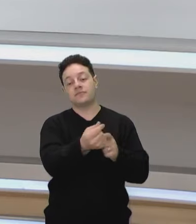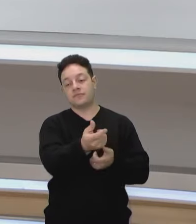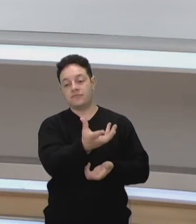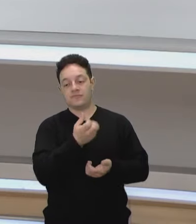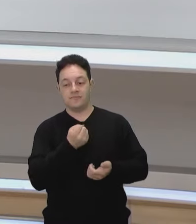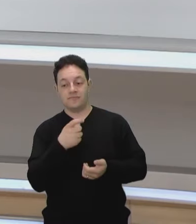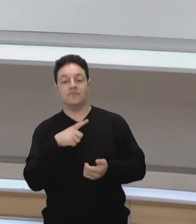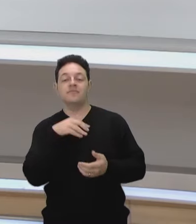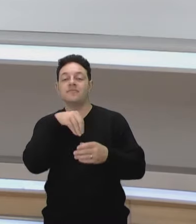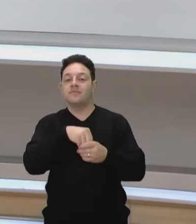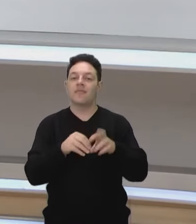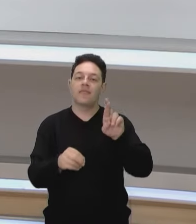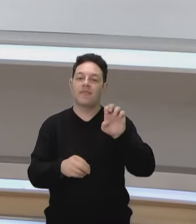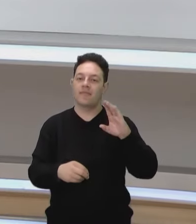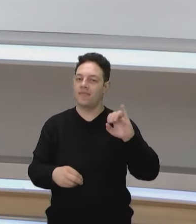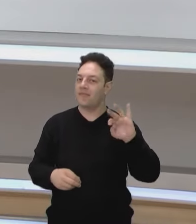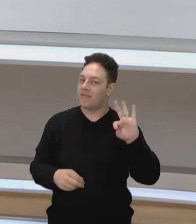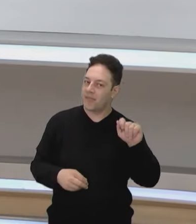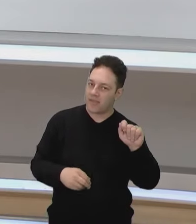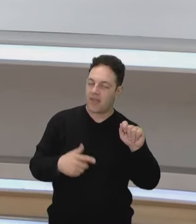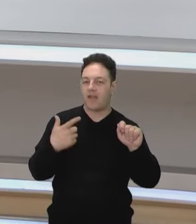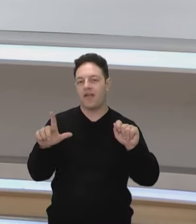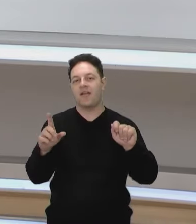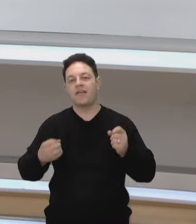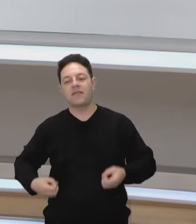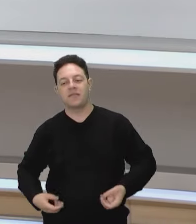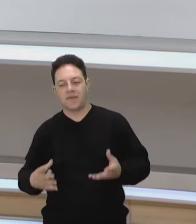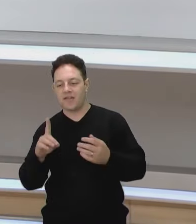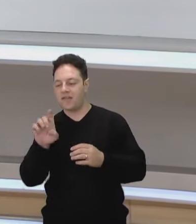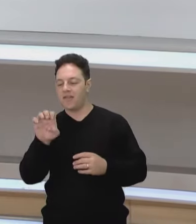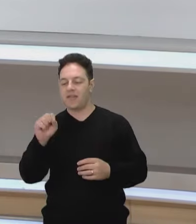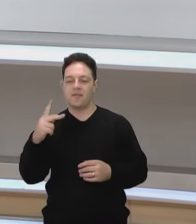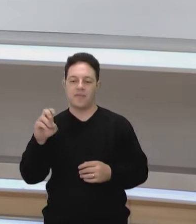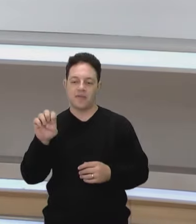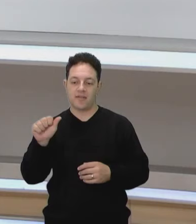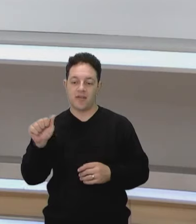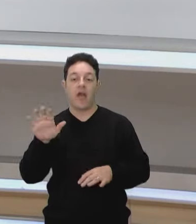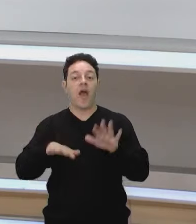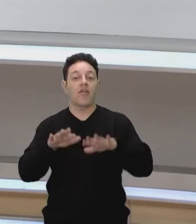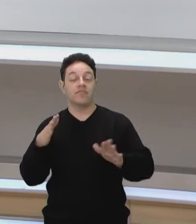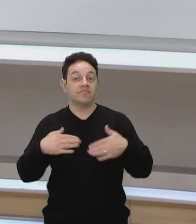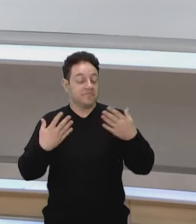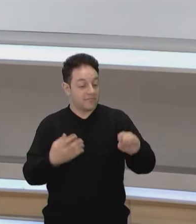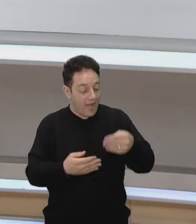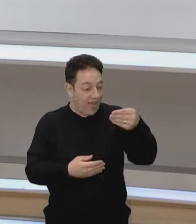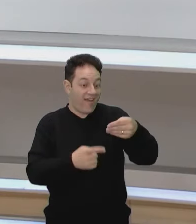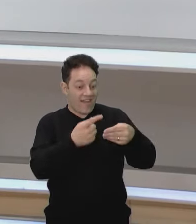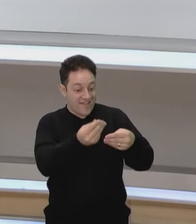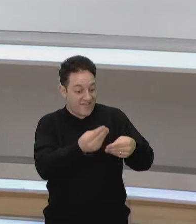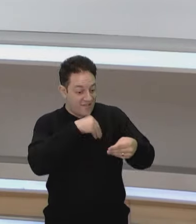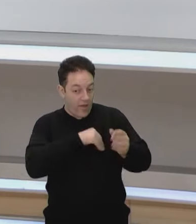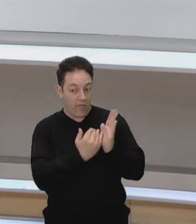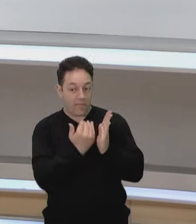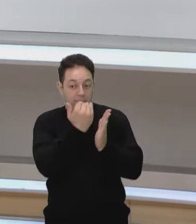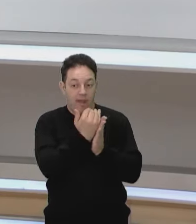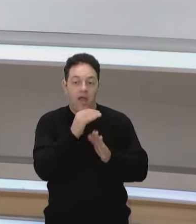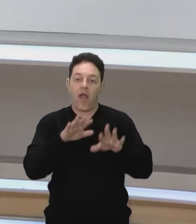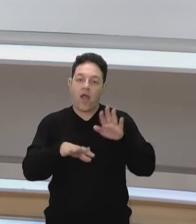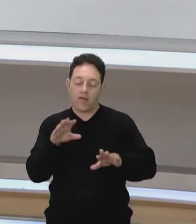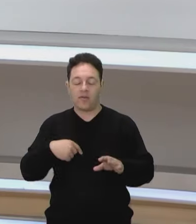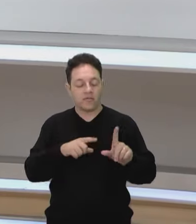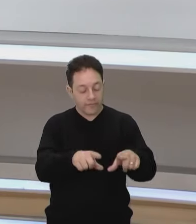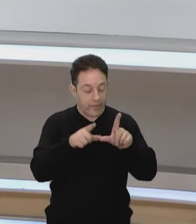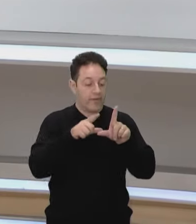e a despesa. O que pode ser aí inesperadamente recebido e o que pode ser aí inesperadamente